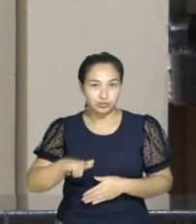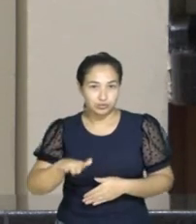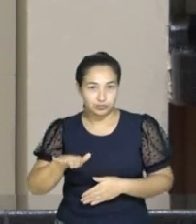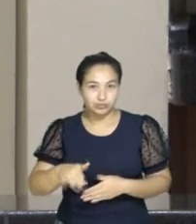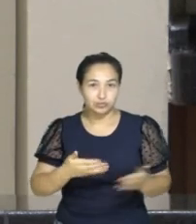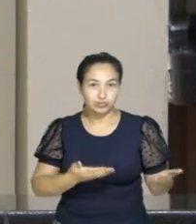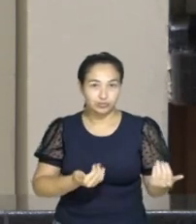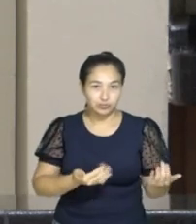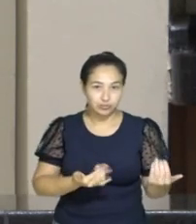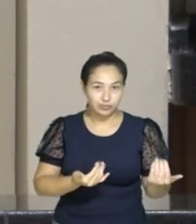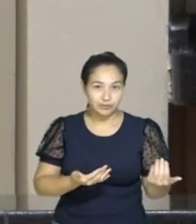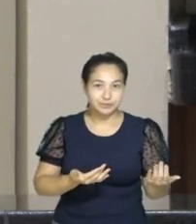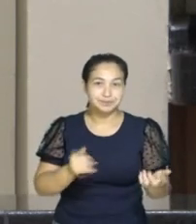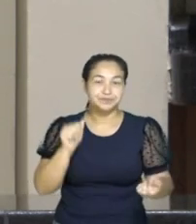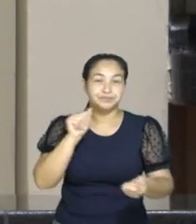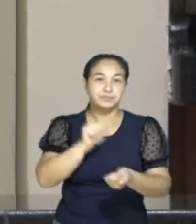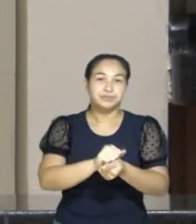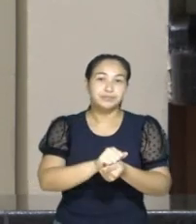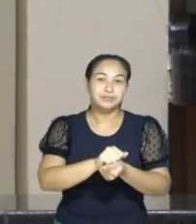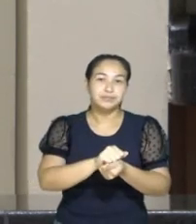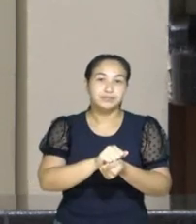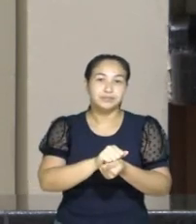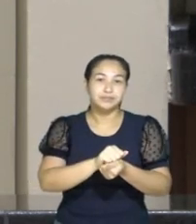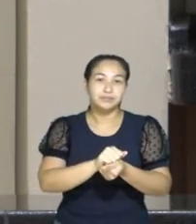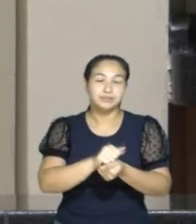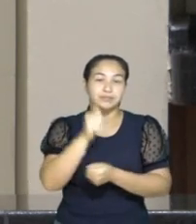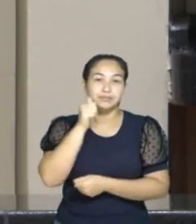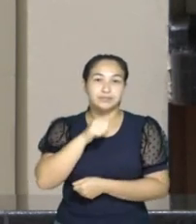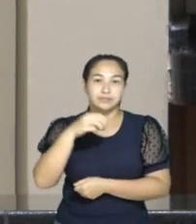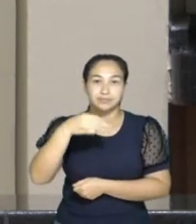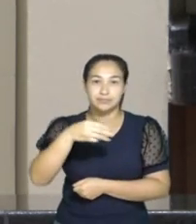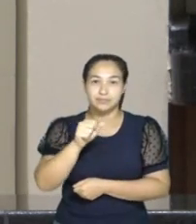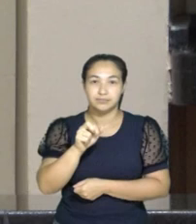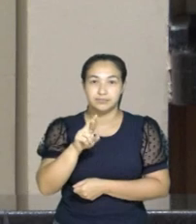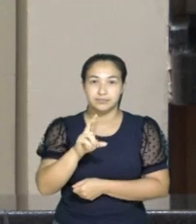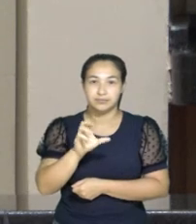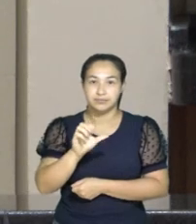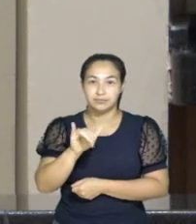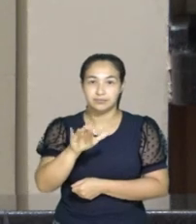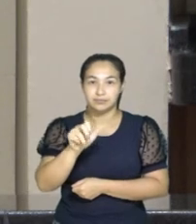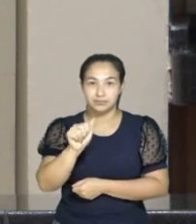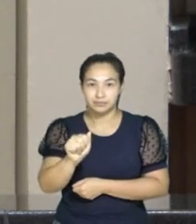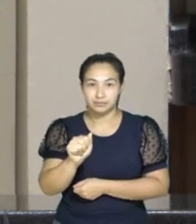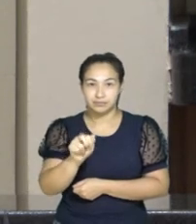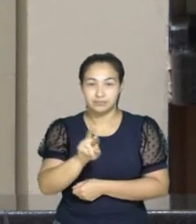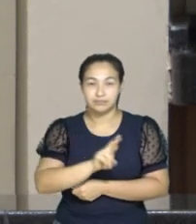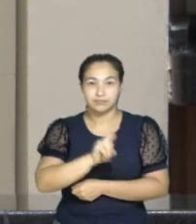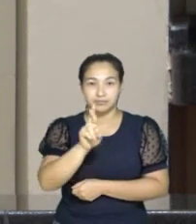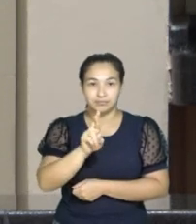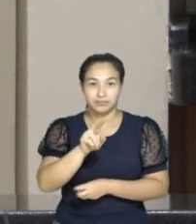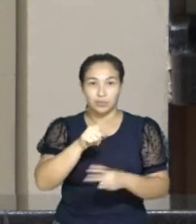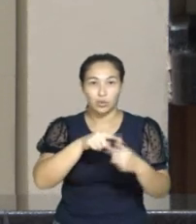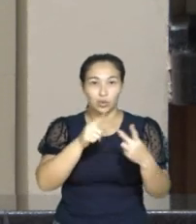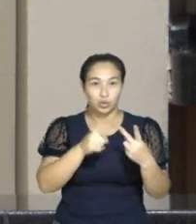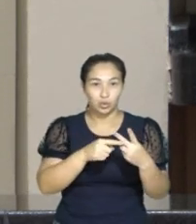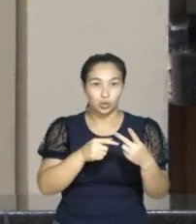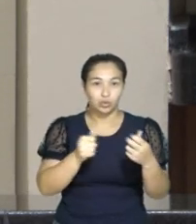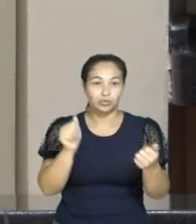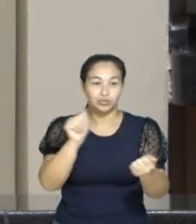e juntamente com a Márcia Rodrigues de Azevedo mais dois acompanhantes